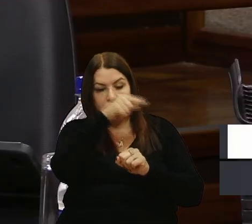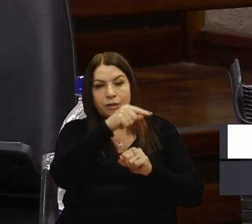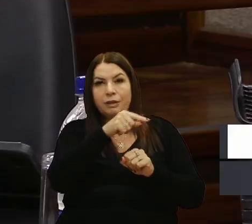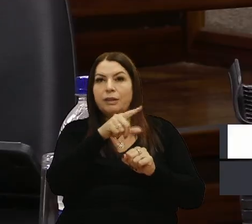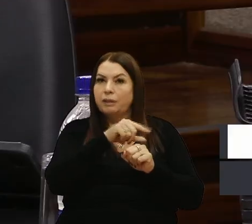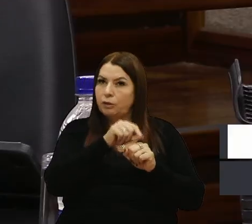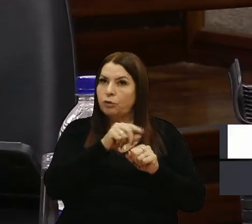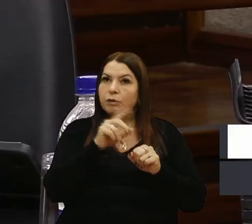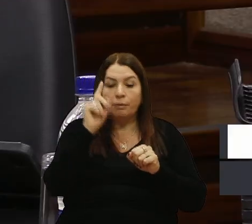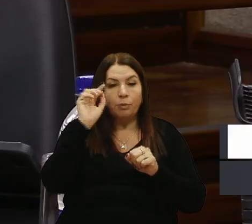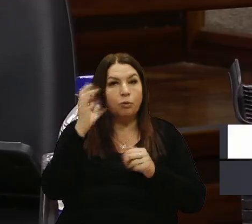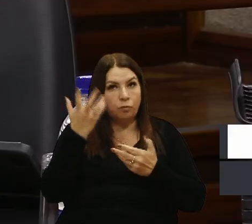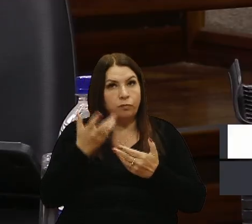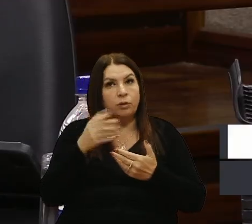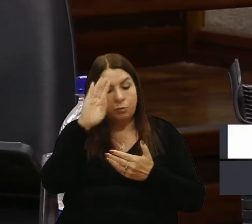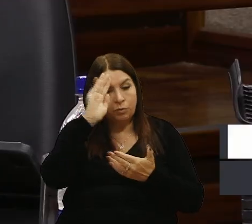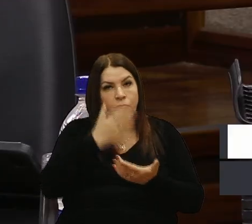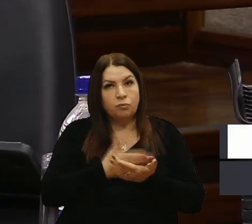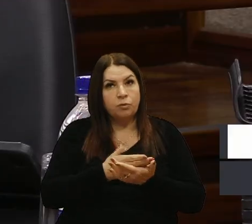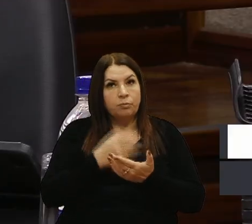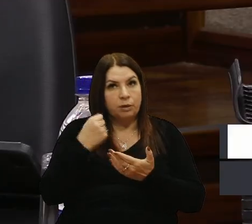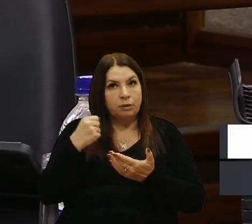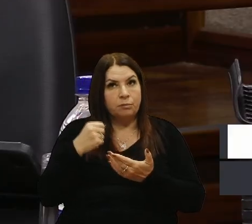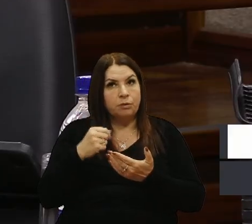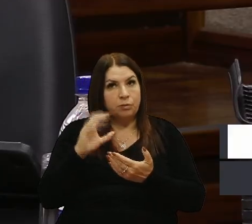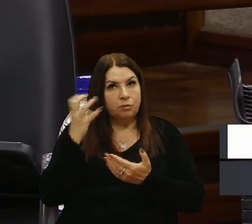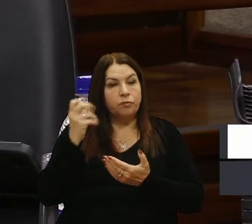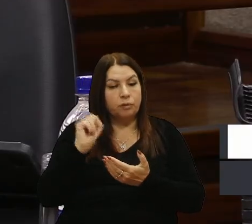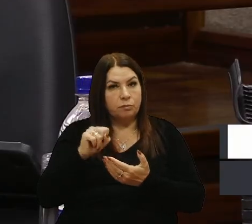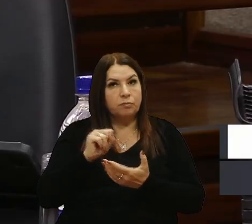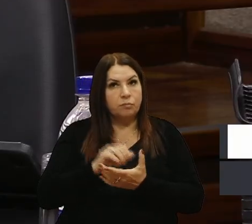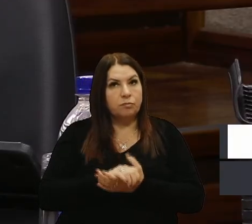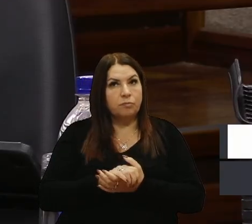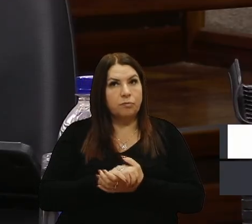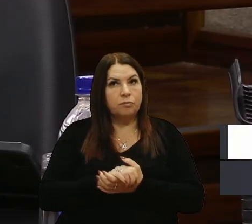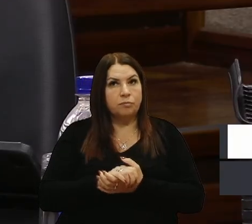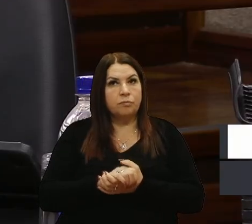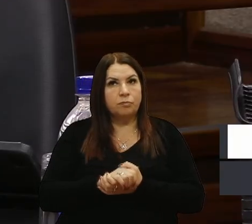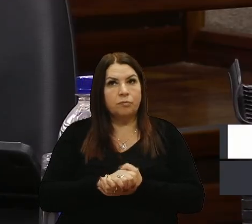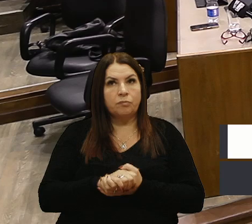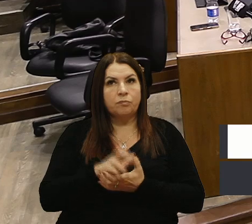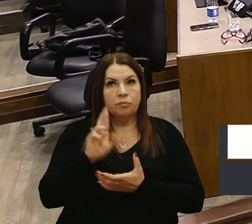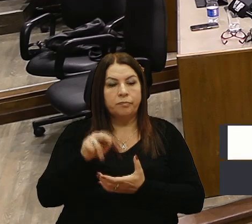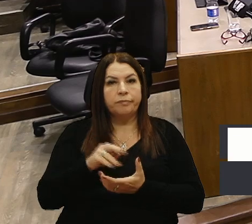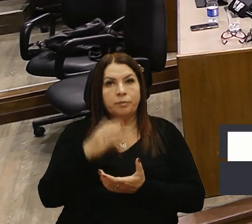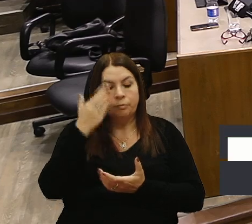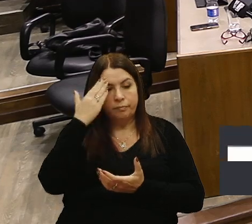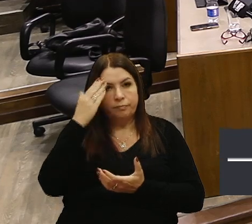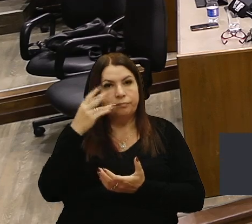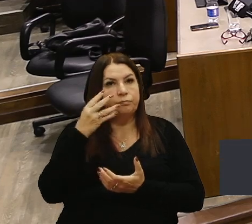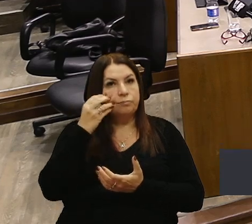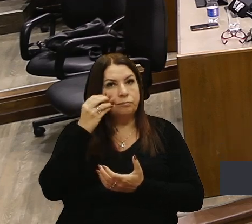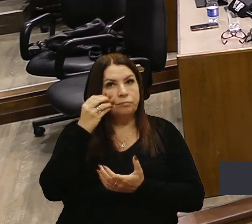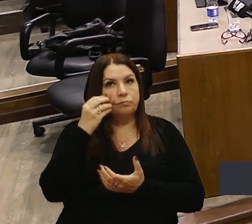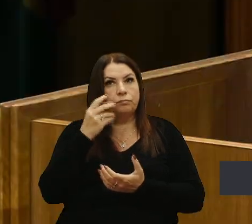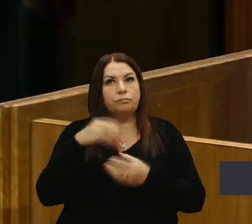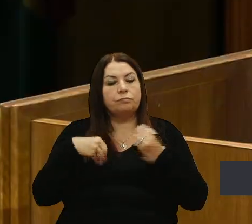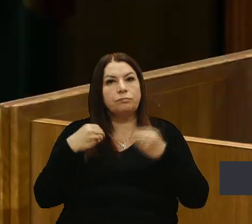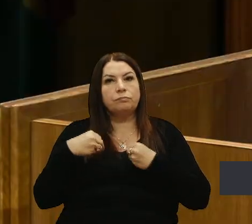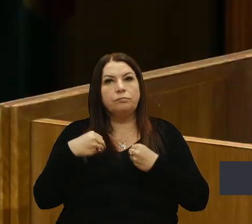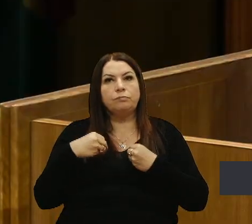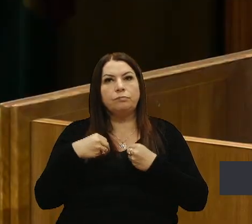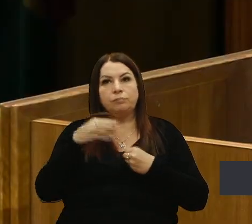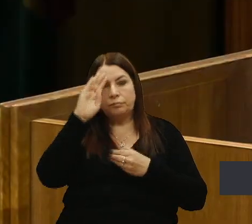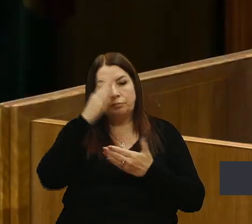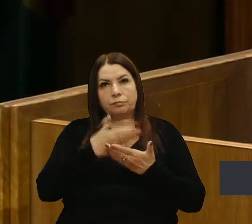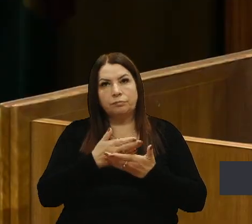resolver. Então, eu acredito nisso e precisamos resolver sim, vereadora Day, a senhora tem razão. Obrigado, vereador Jack, pela sua sensibilidade.